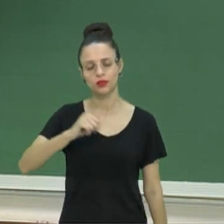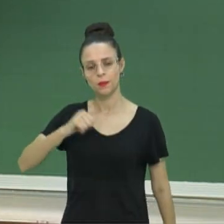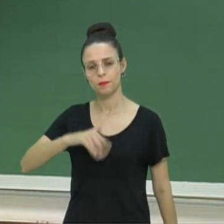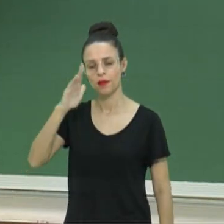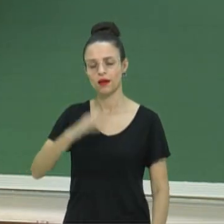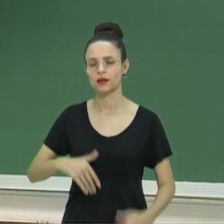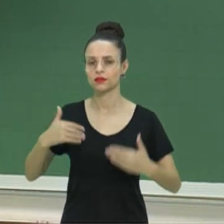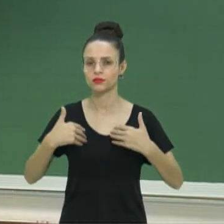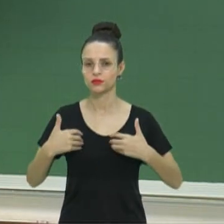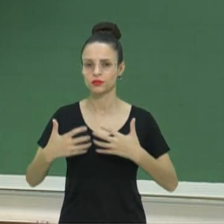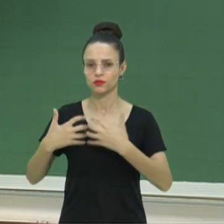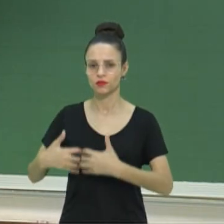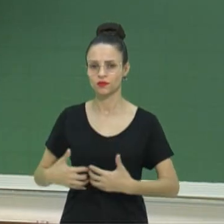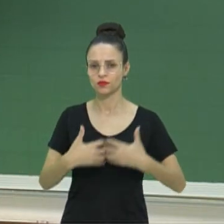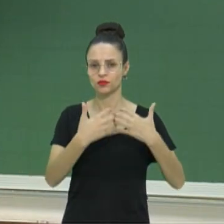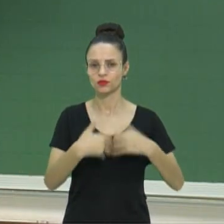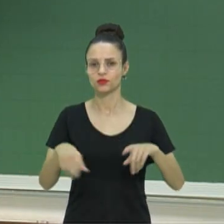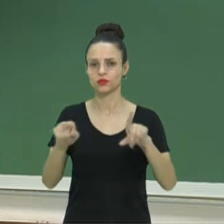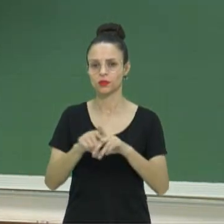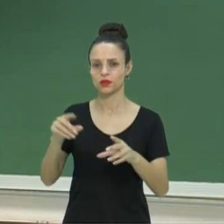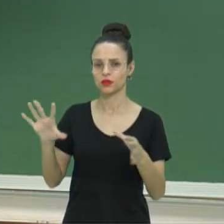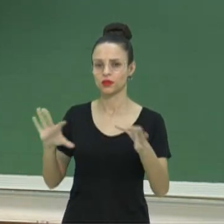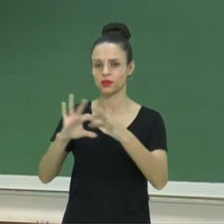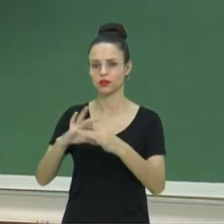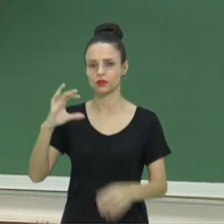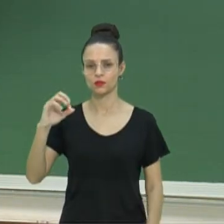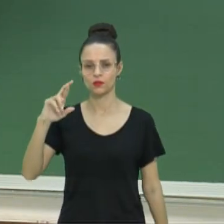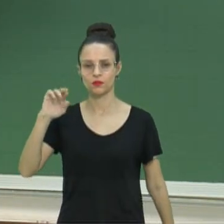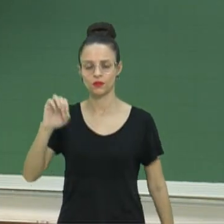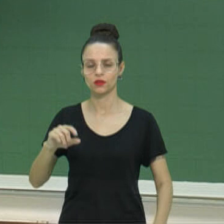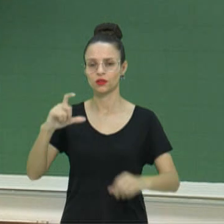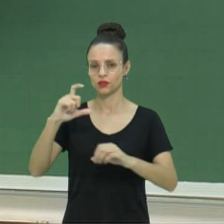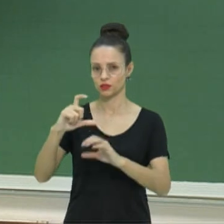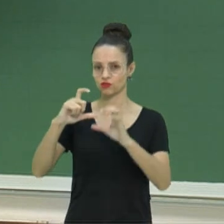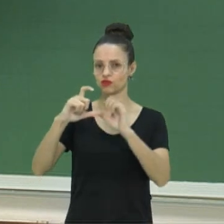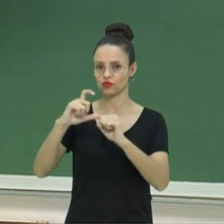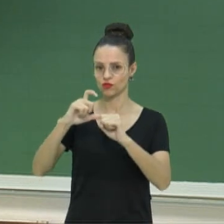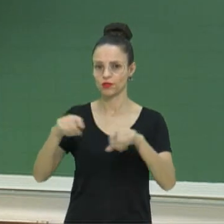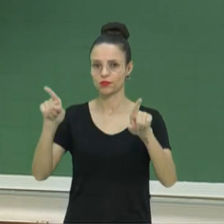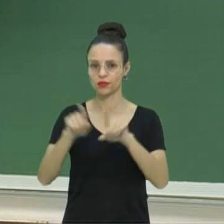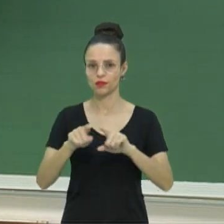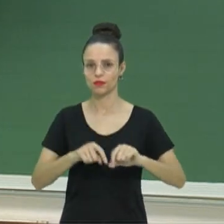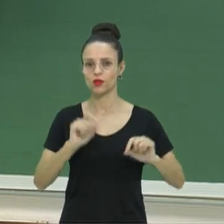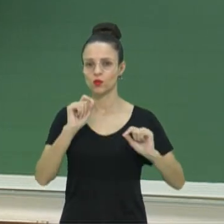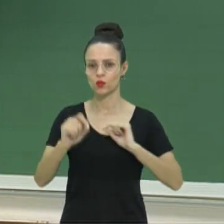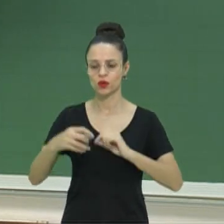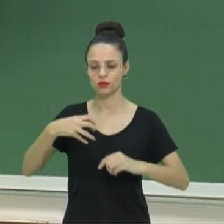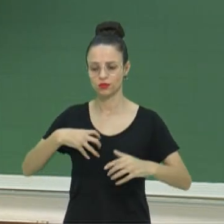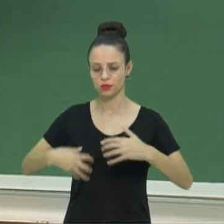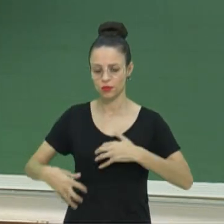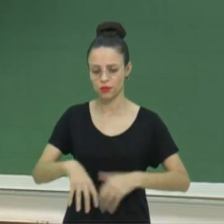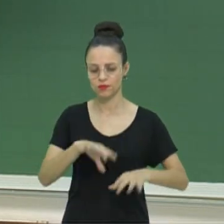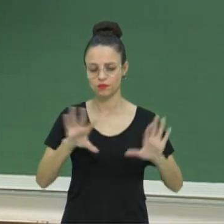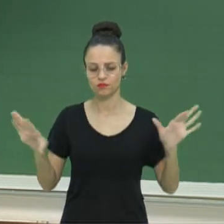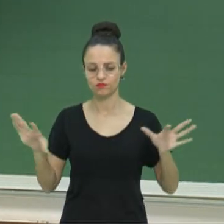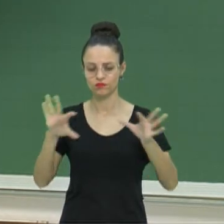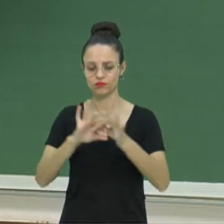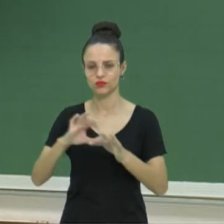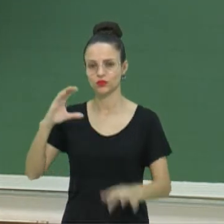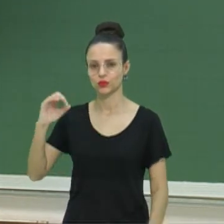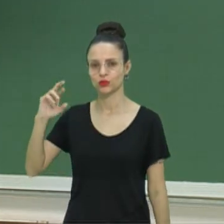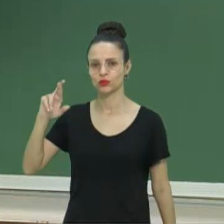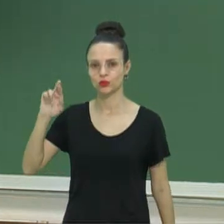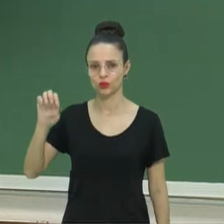a musculatura em volta do core, então, toda a questão diafragmática e também os músculos que compõem o core, né? Então, tendo toda